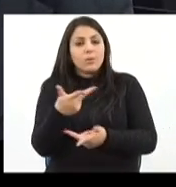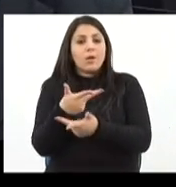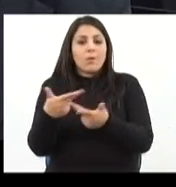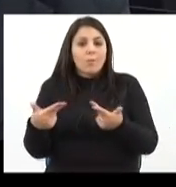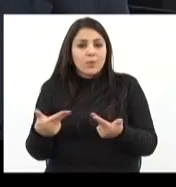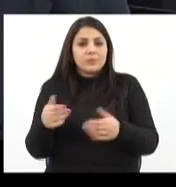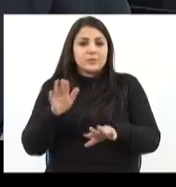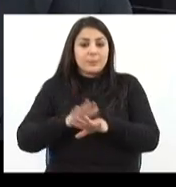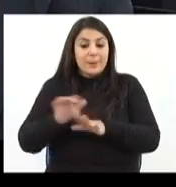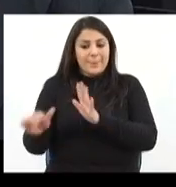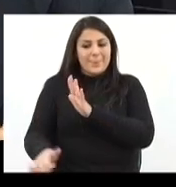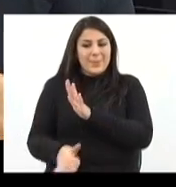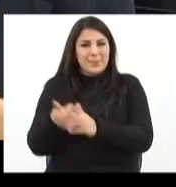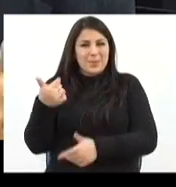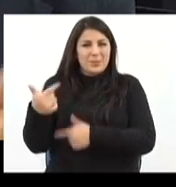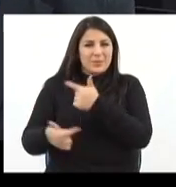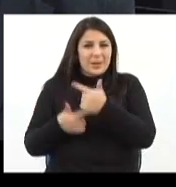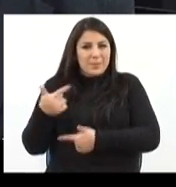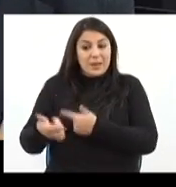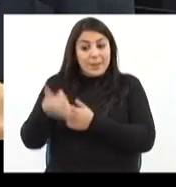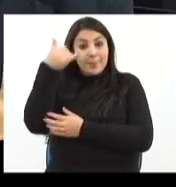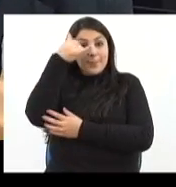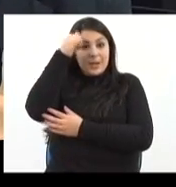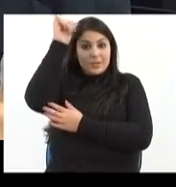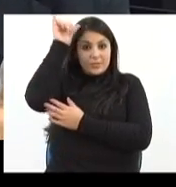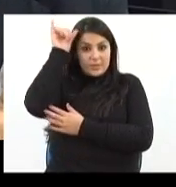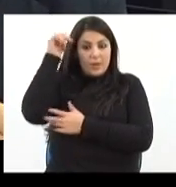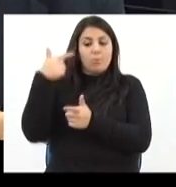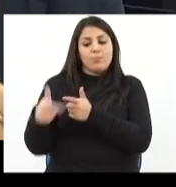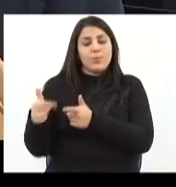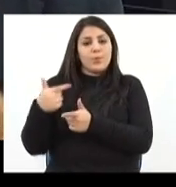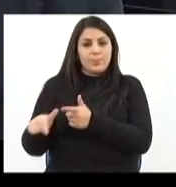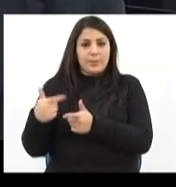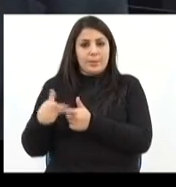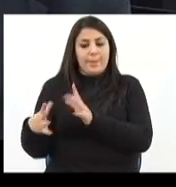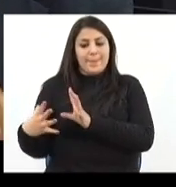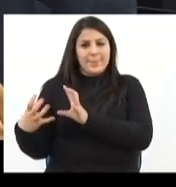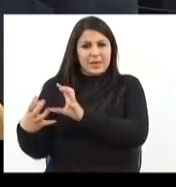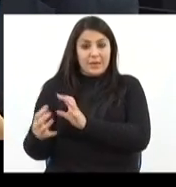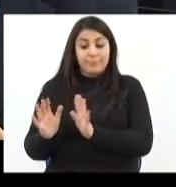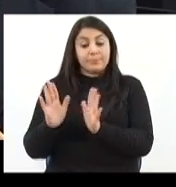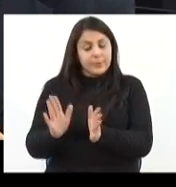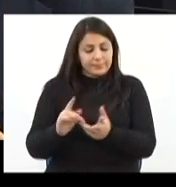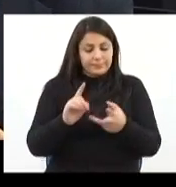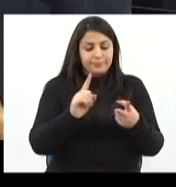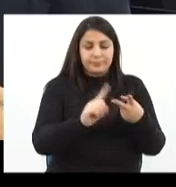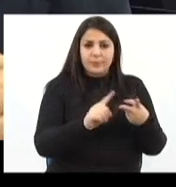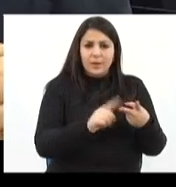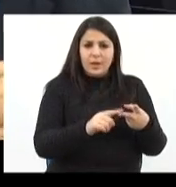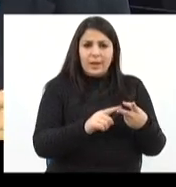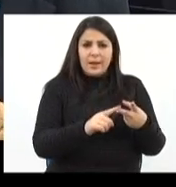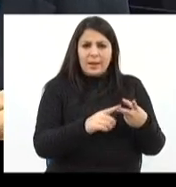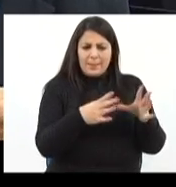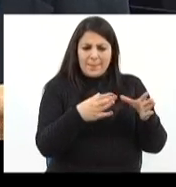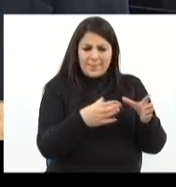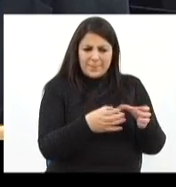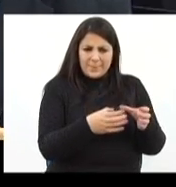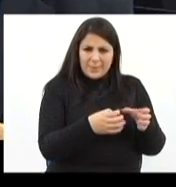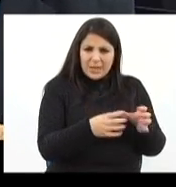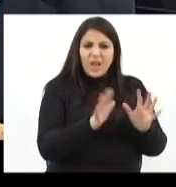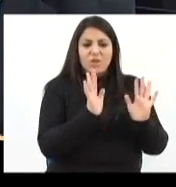viés de se olhar. Primeiro, trabalhar preventivamente para evitar o conflito. Segundo, conflito instalado de